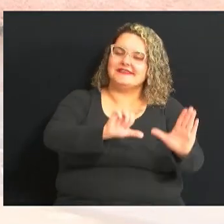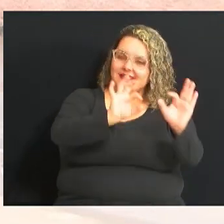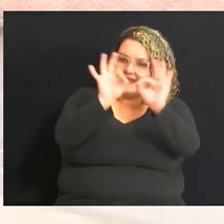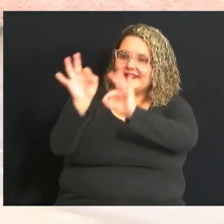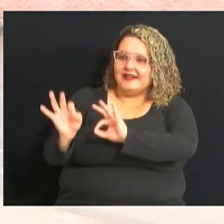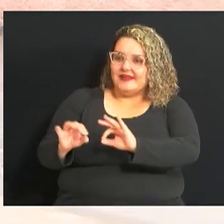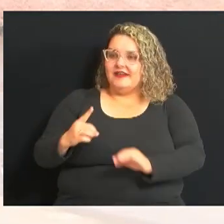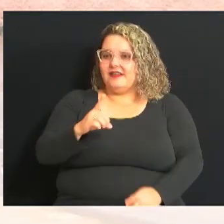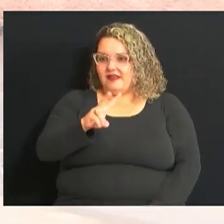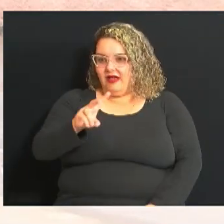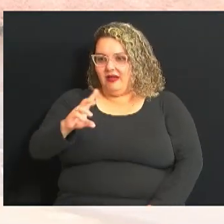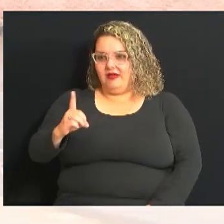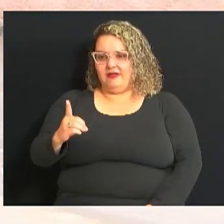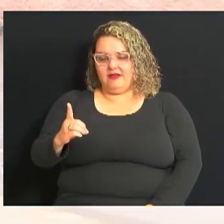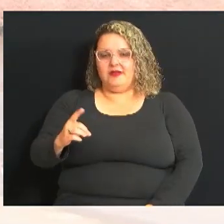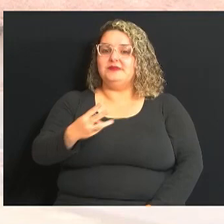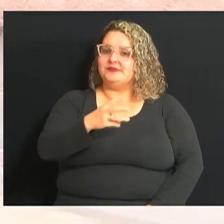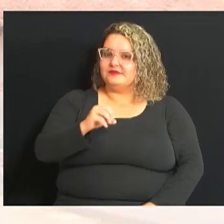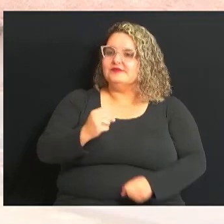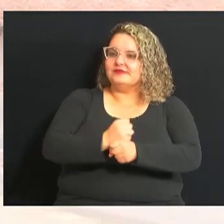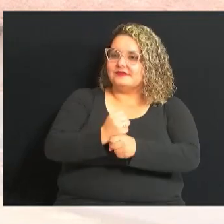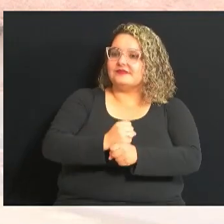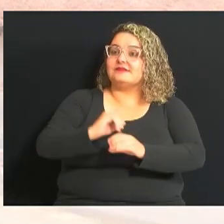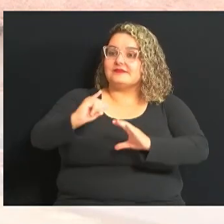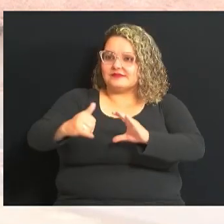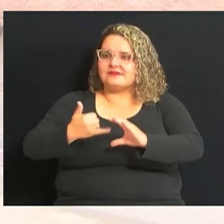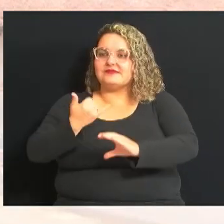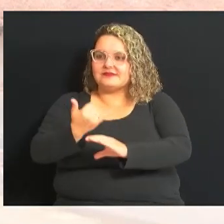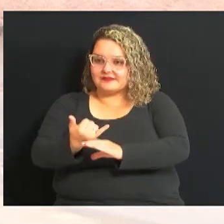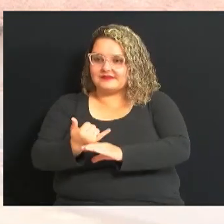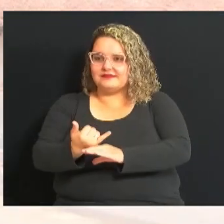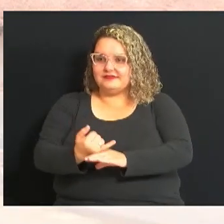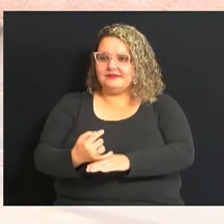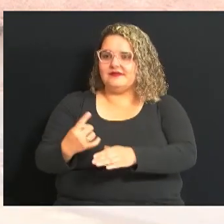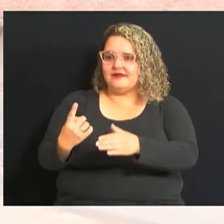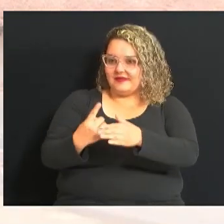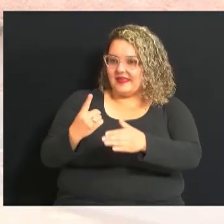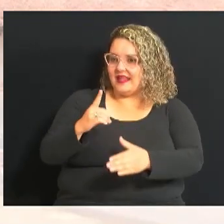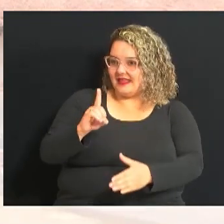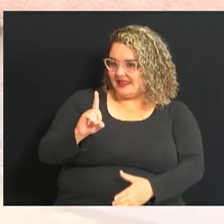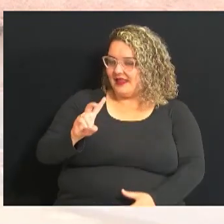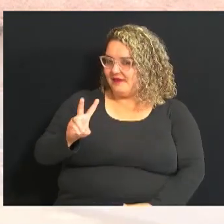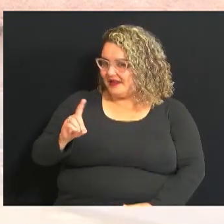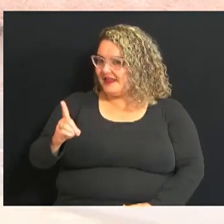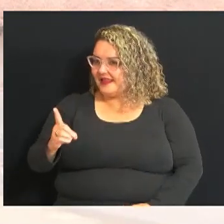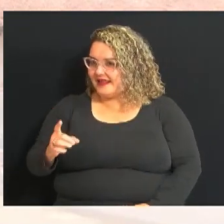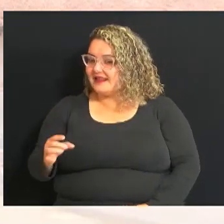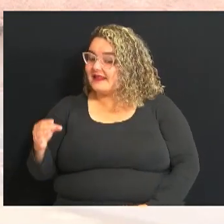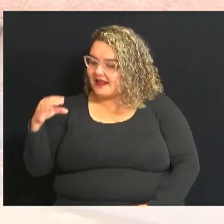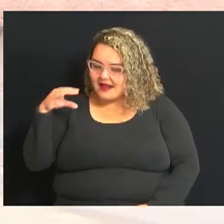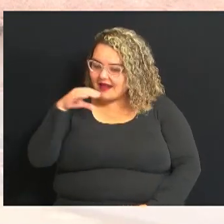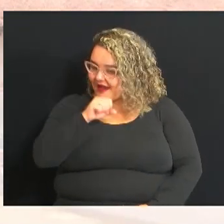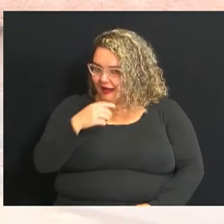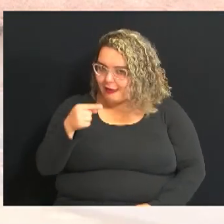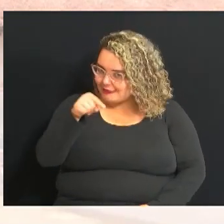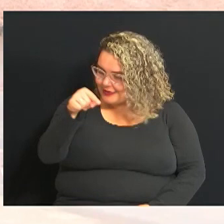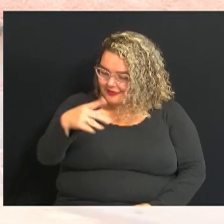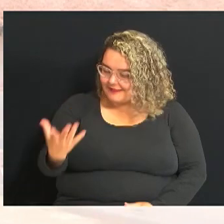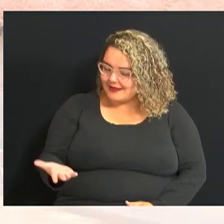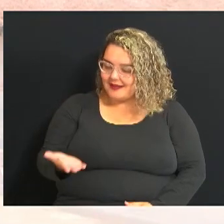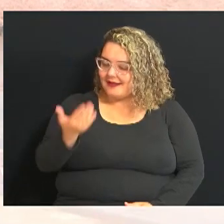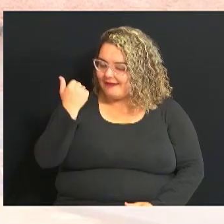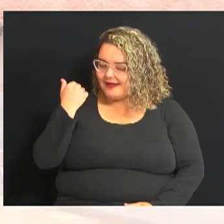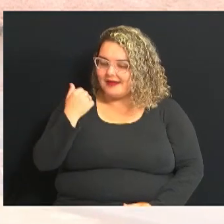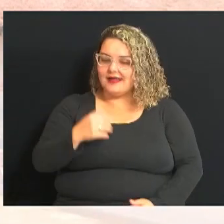Contágio 30 anos. Tá no nosso canal no YouTube. DVD Grupo Contágio 30 anos. Fresquinho, tá lá. E antes da gente encerrar então